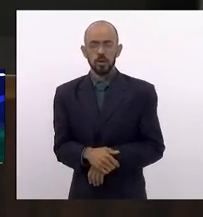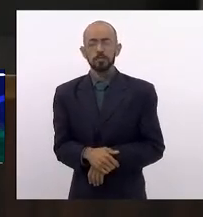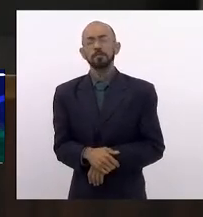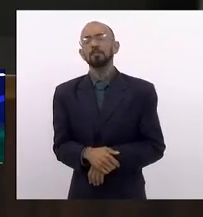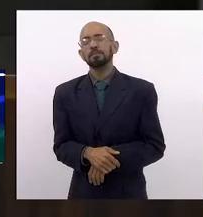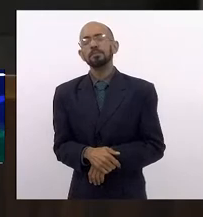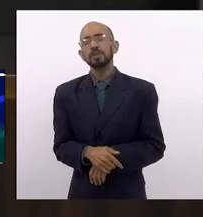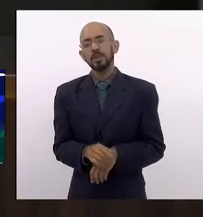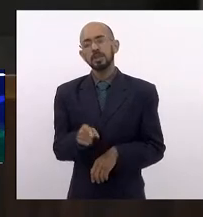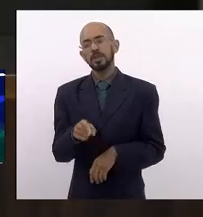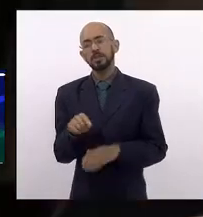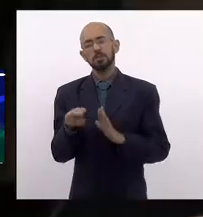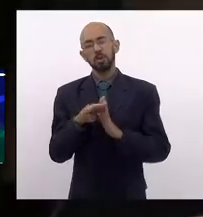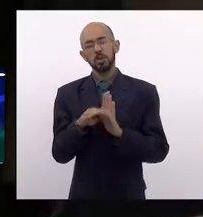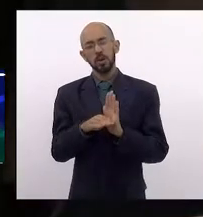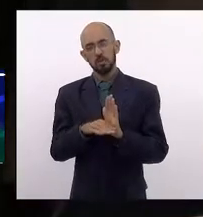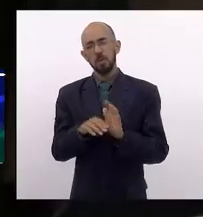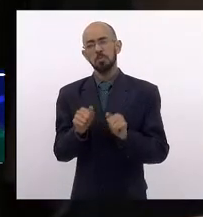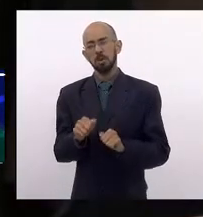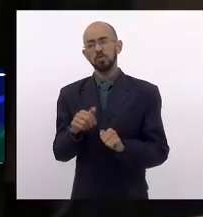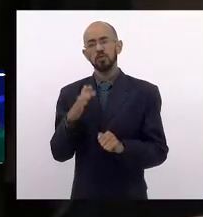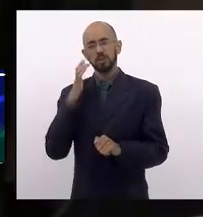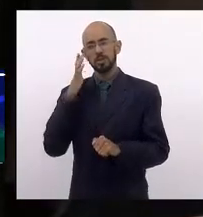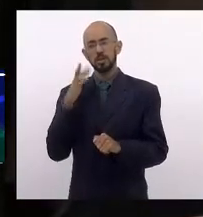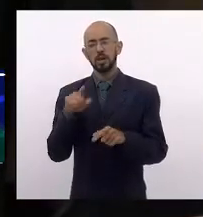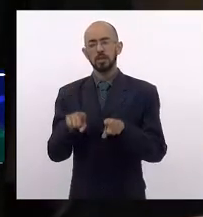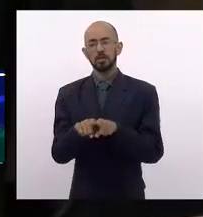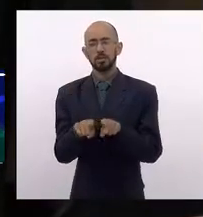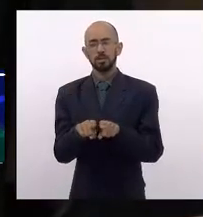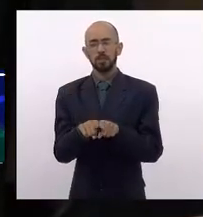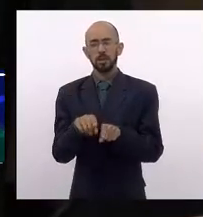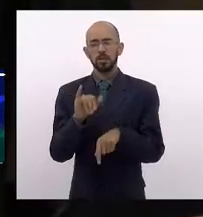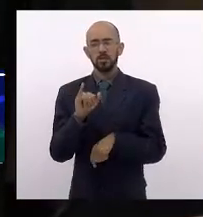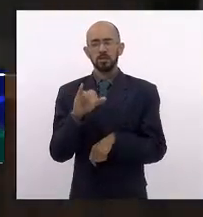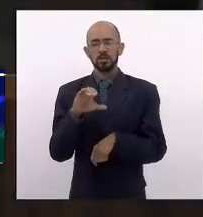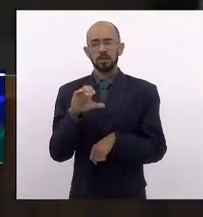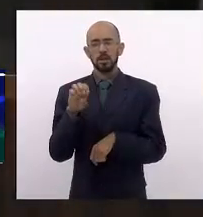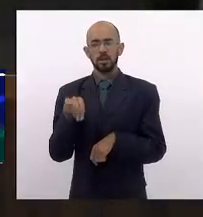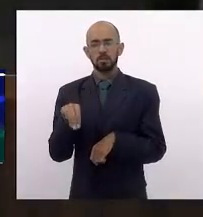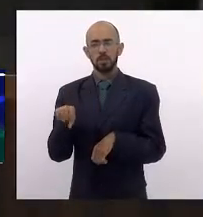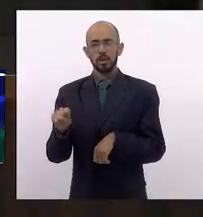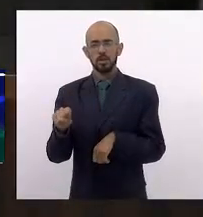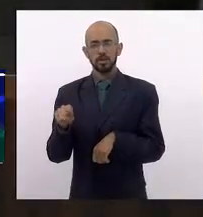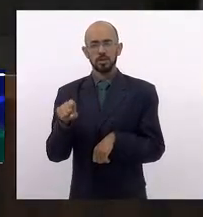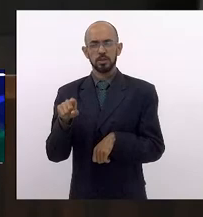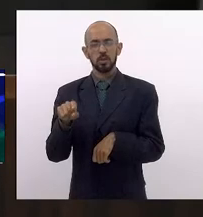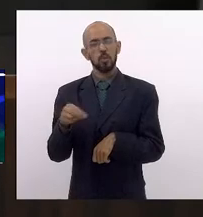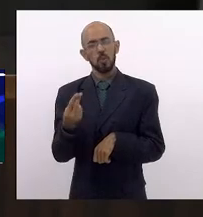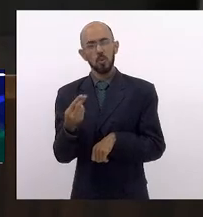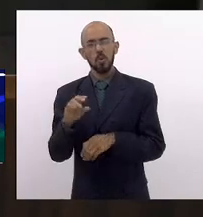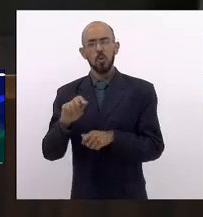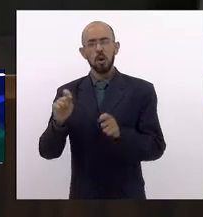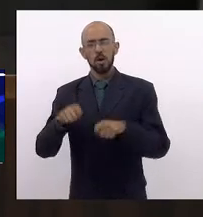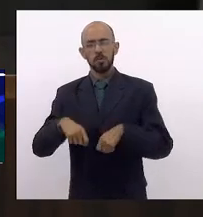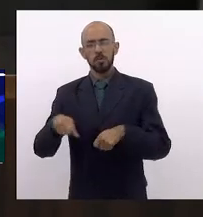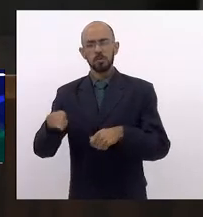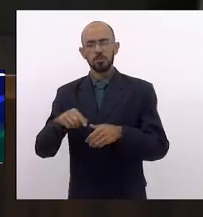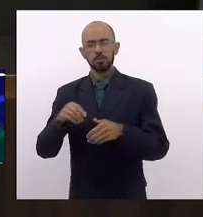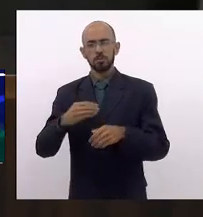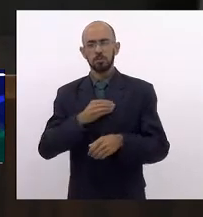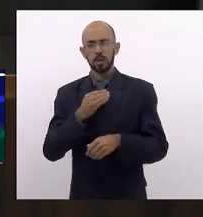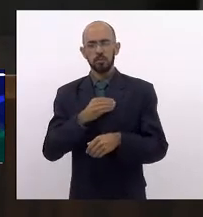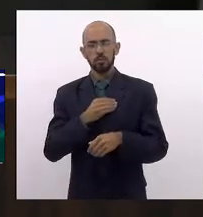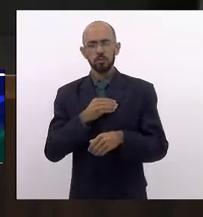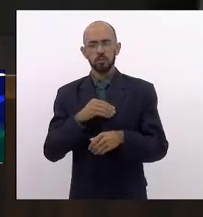esse programa vai poder também facilitar e financiar via o ICMS o recurso que é de contrapartida do benefício fiscal